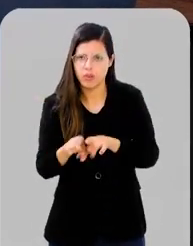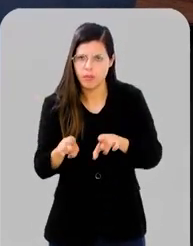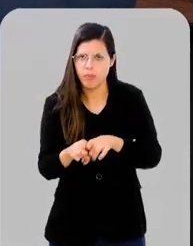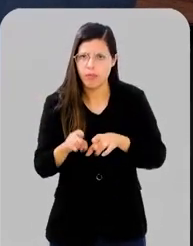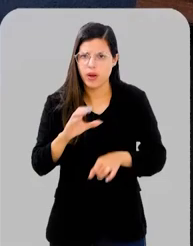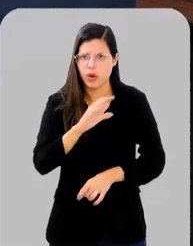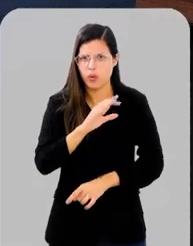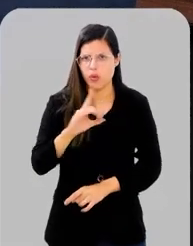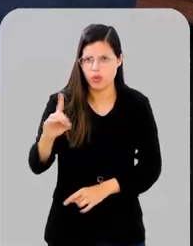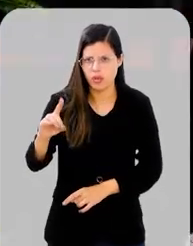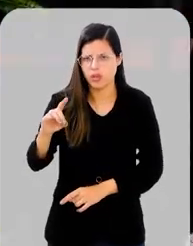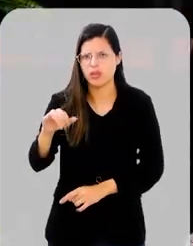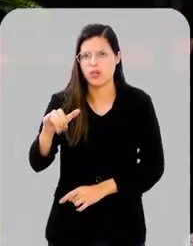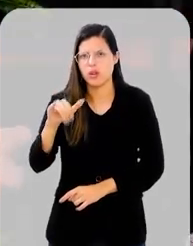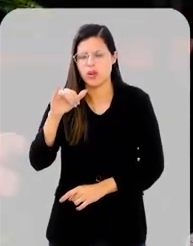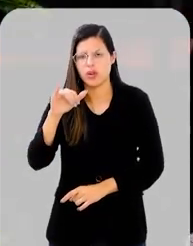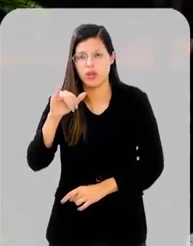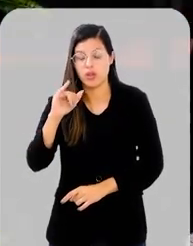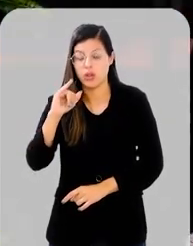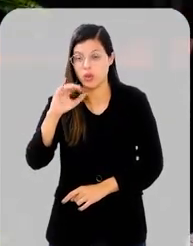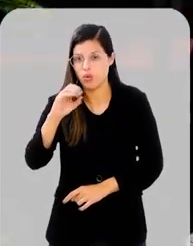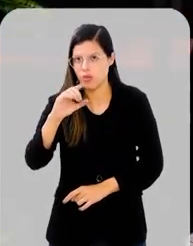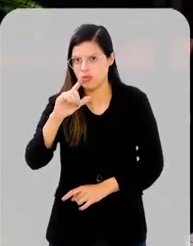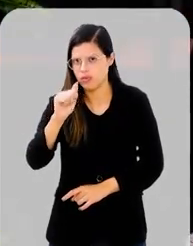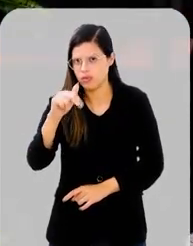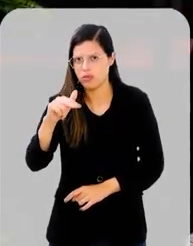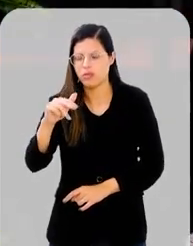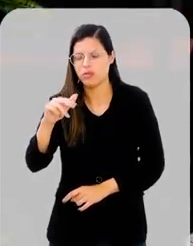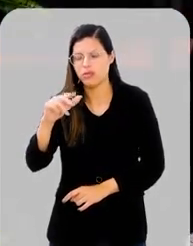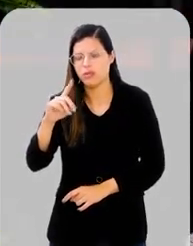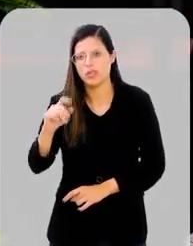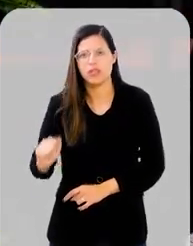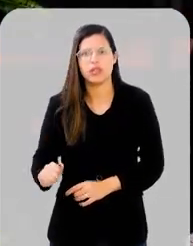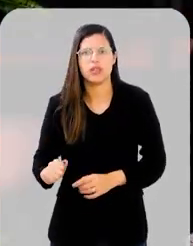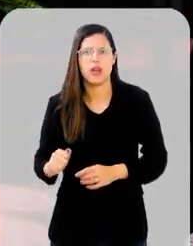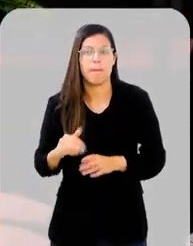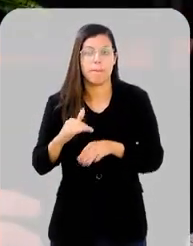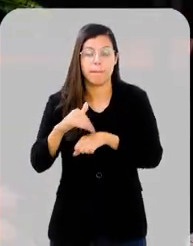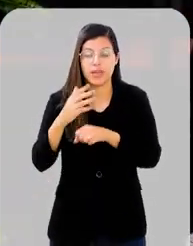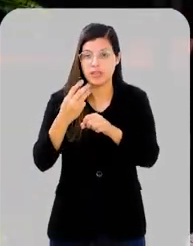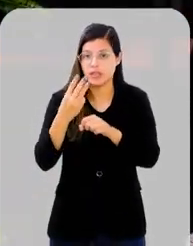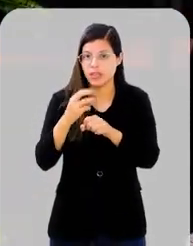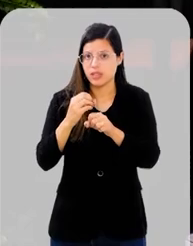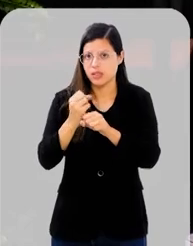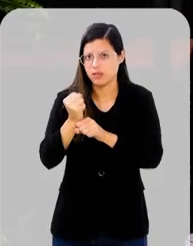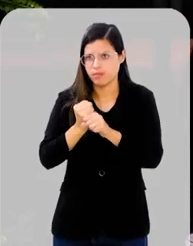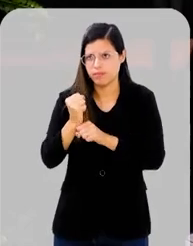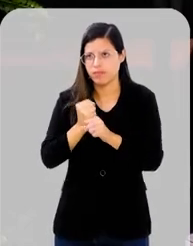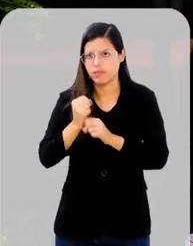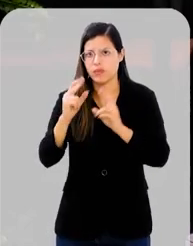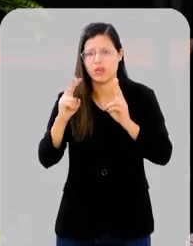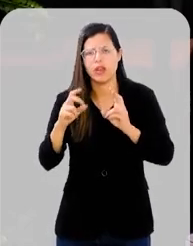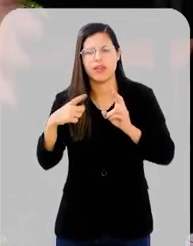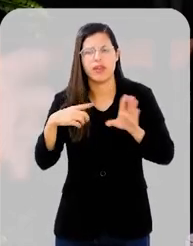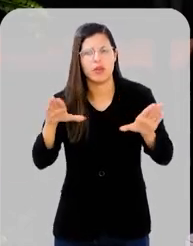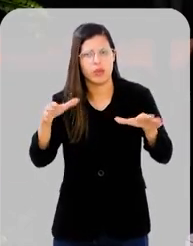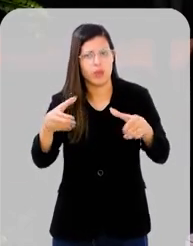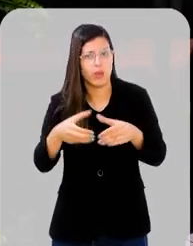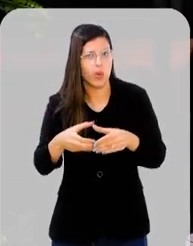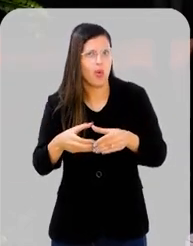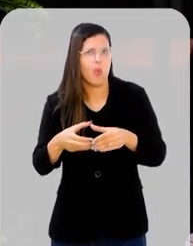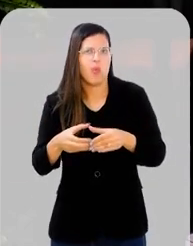Iolanda Hermógenes que é uma conhecedora também da causa da pessoa com deficiência trabalha mais de 30 anos na na no assunto enfim nós temos um